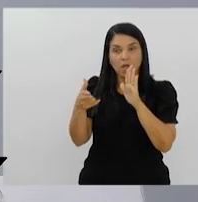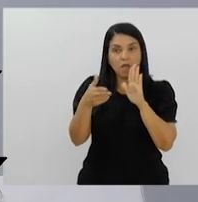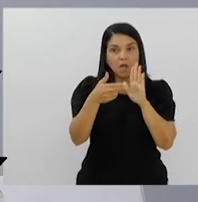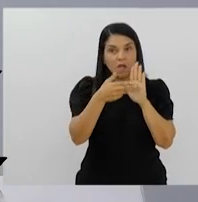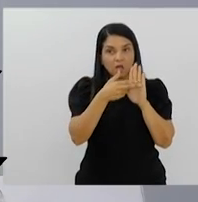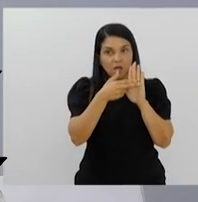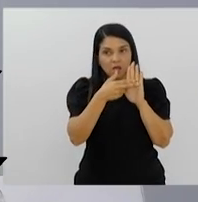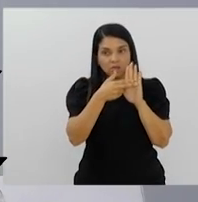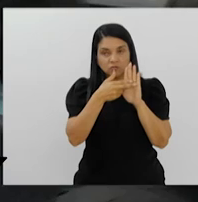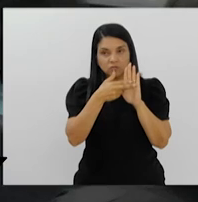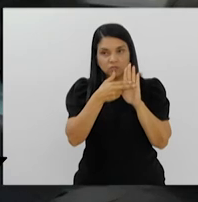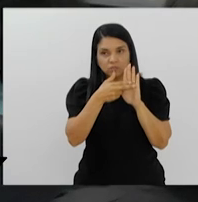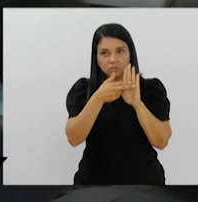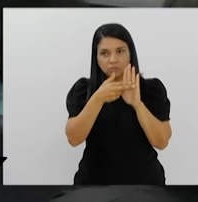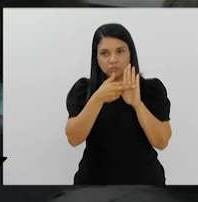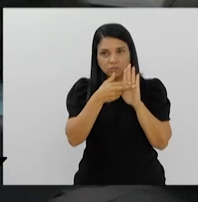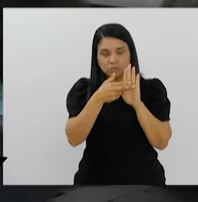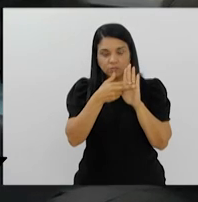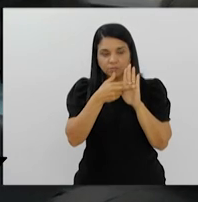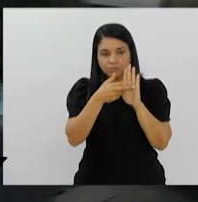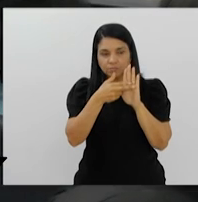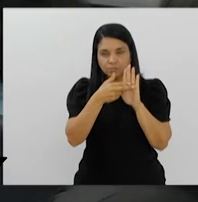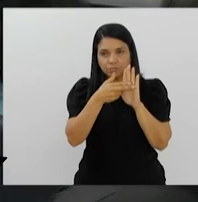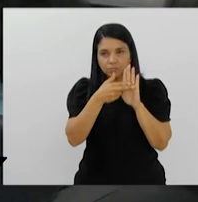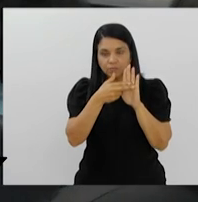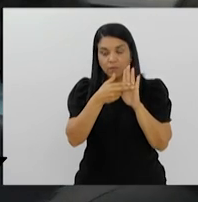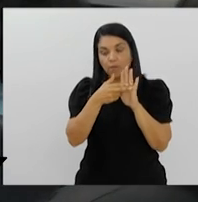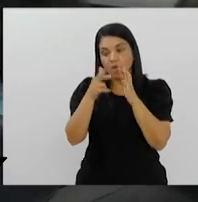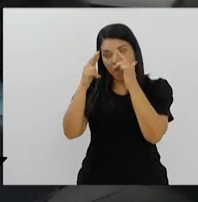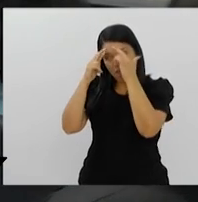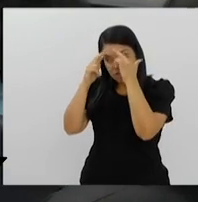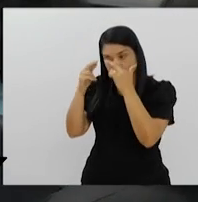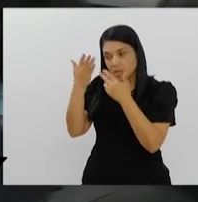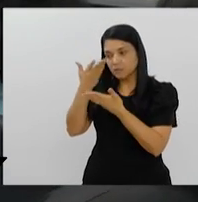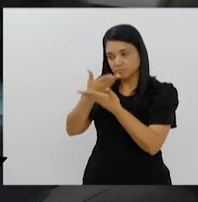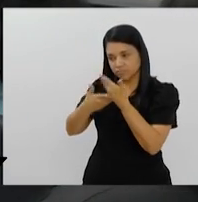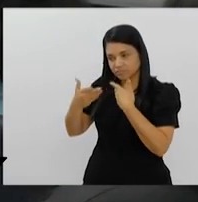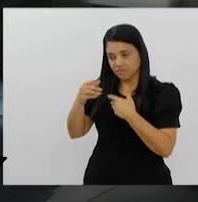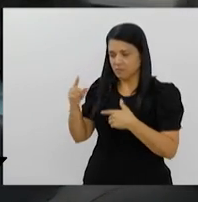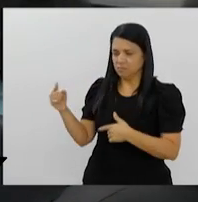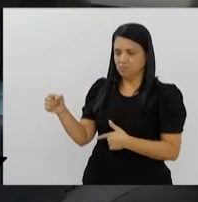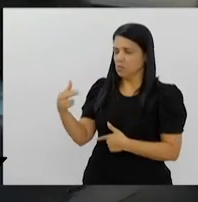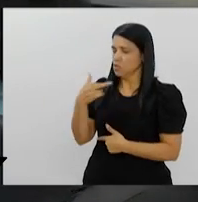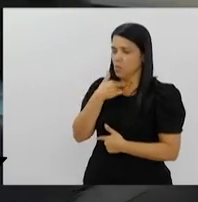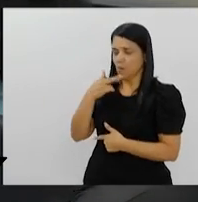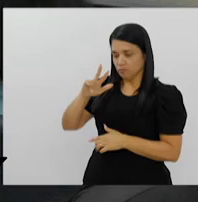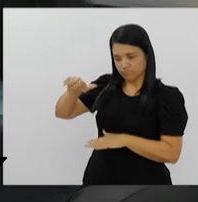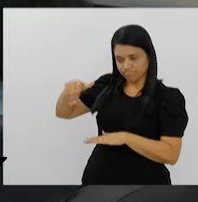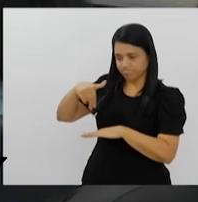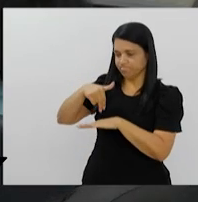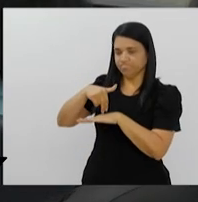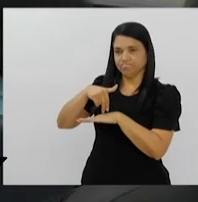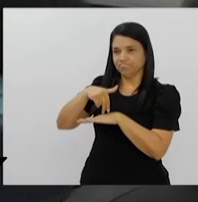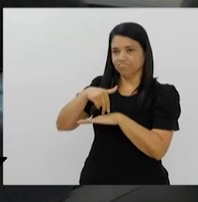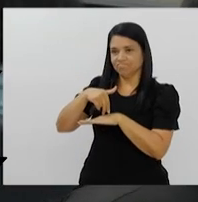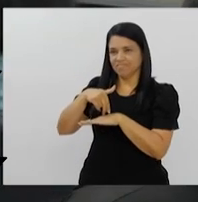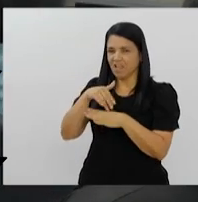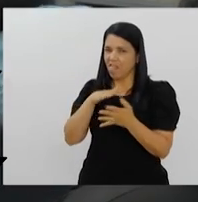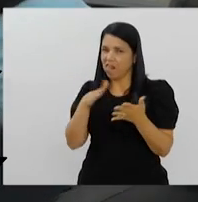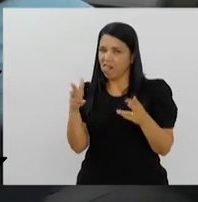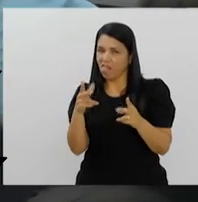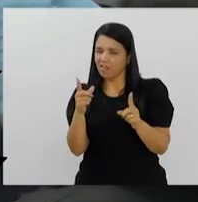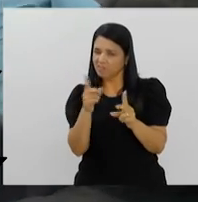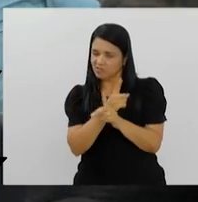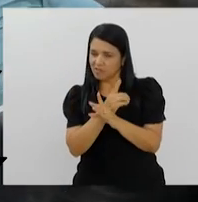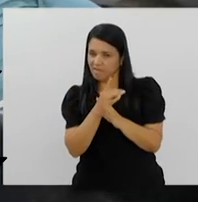1.6 boa numa boa numa boa vamos estabelecer uma relação de respeito aqui senhor não pode vir aqui e ter a desfaçatez de dizer que sor vai falar